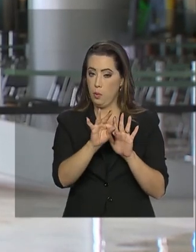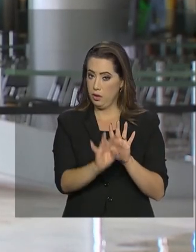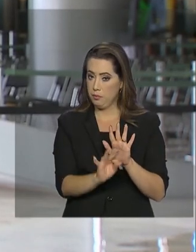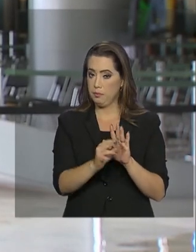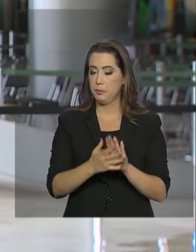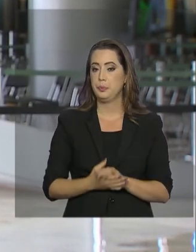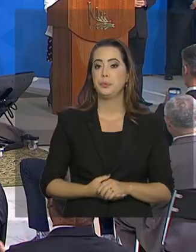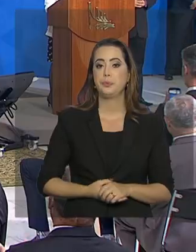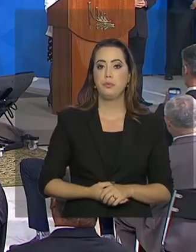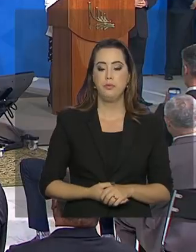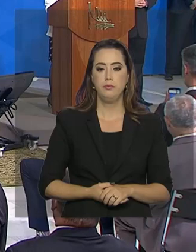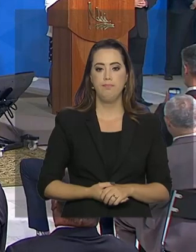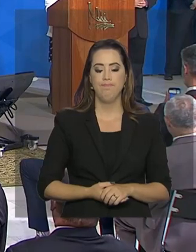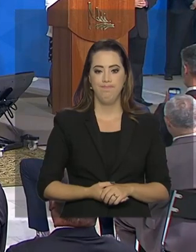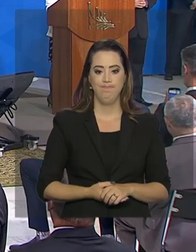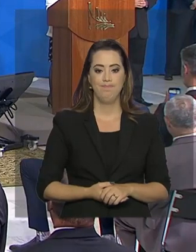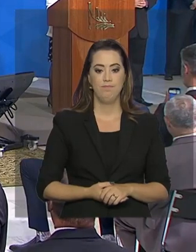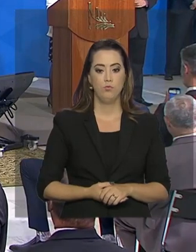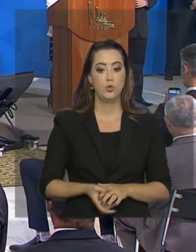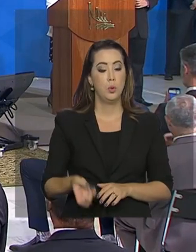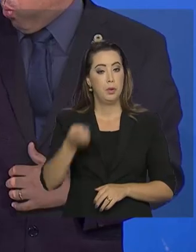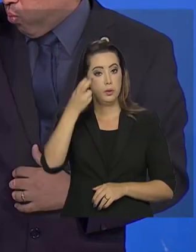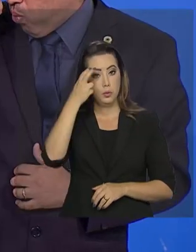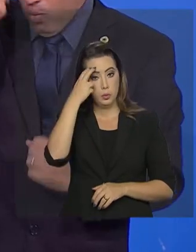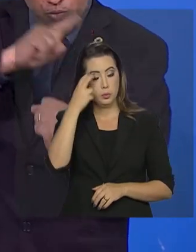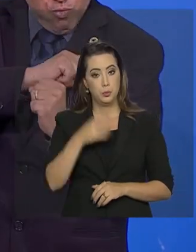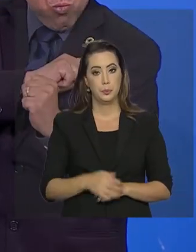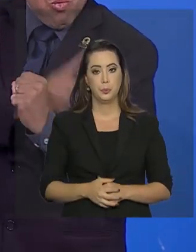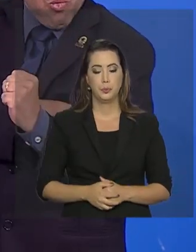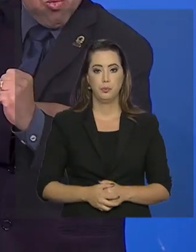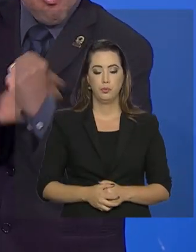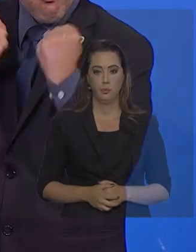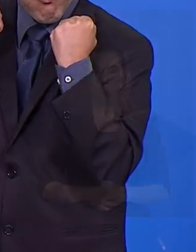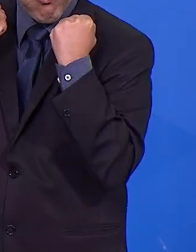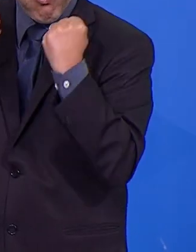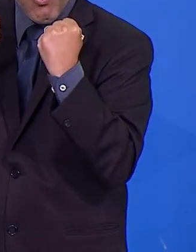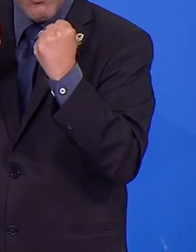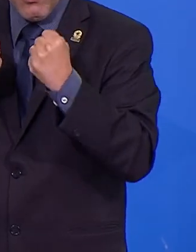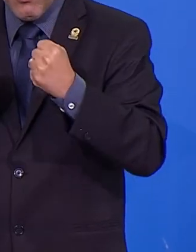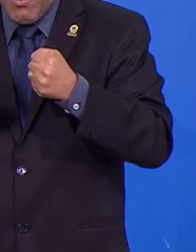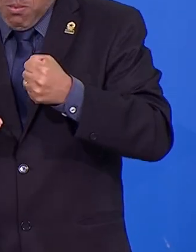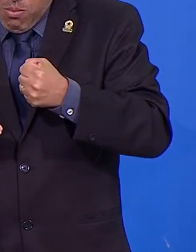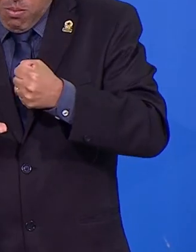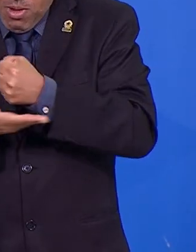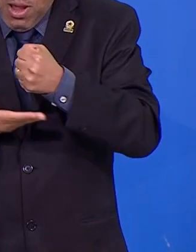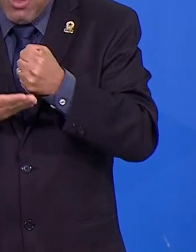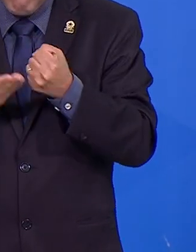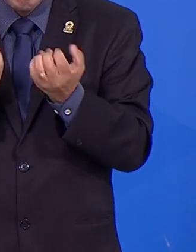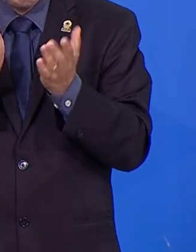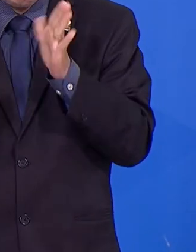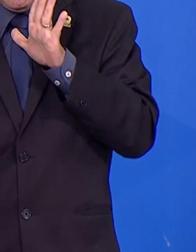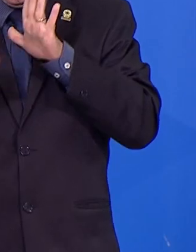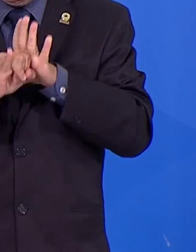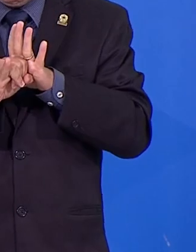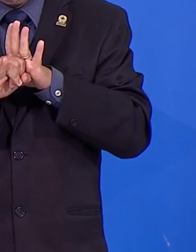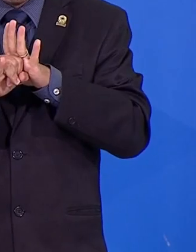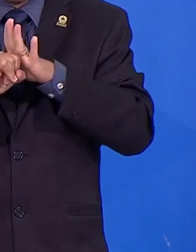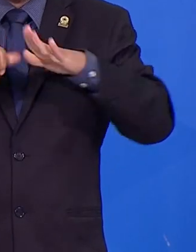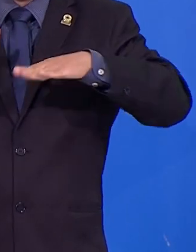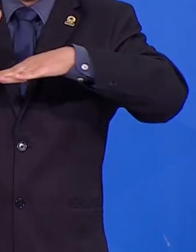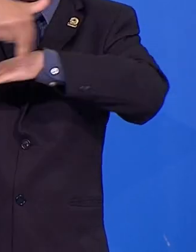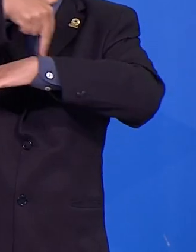pela Lei Rouanet. Uma cultura forte consolida a identidade de uma nação.